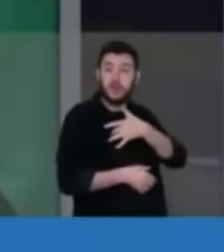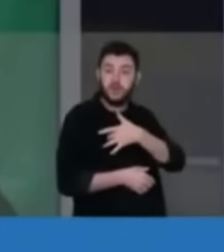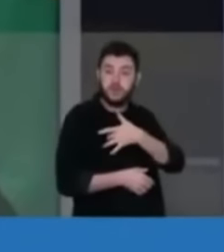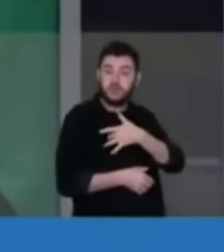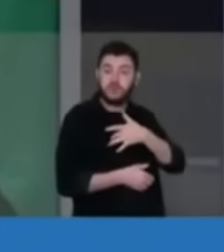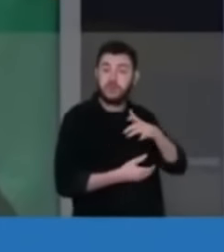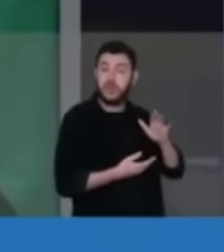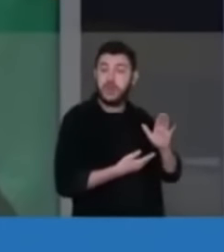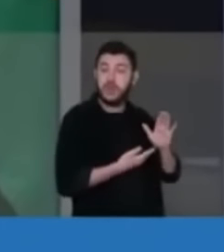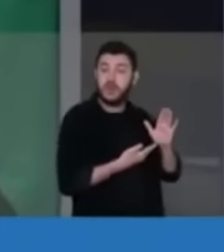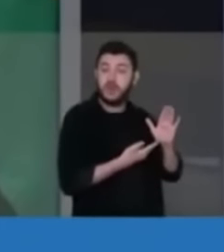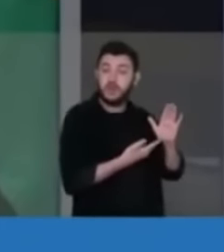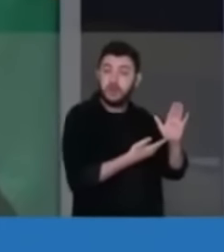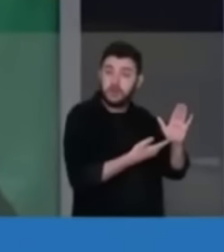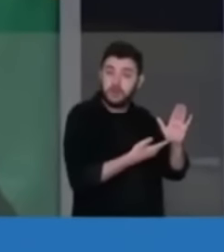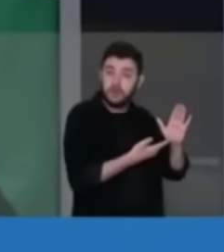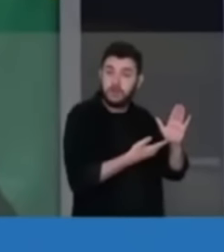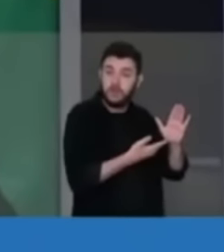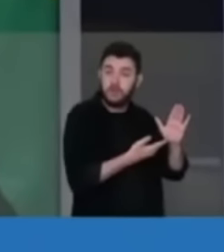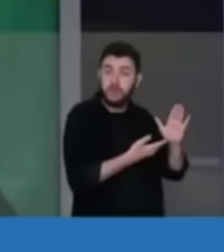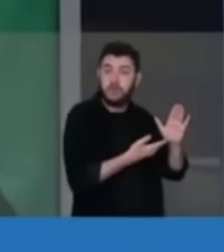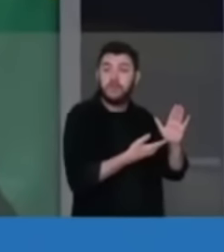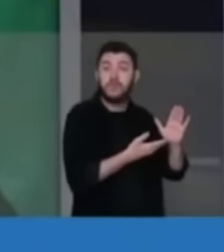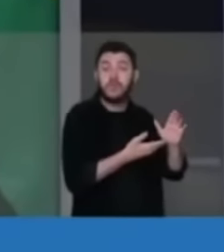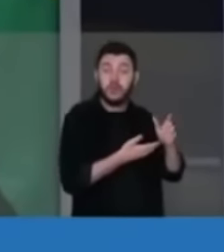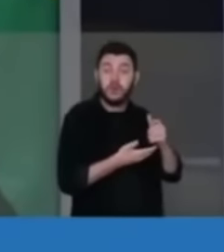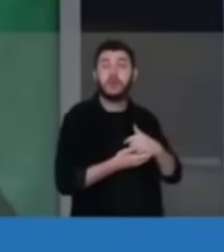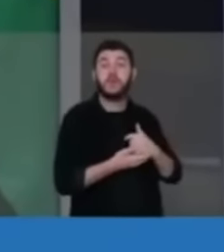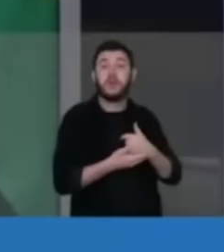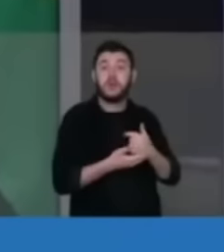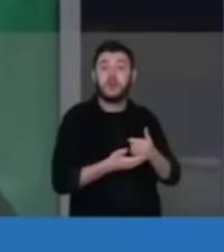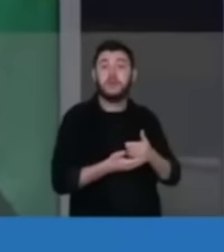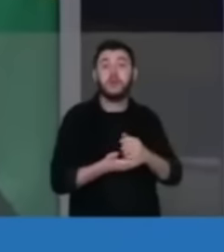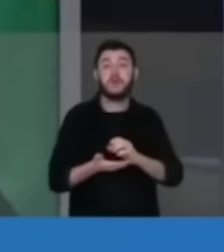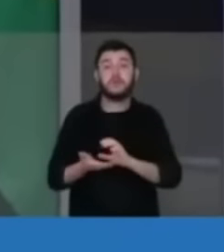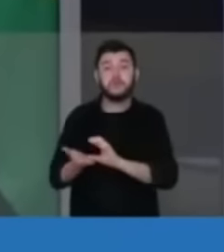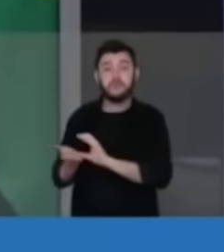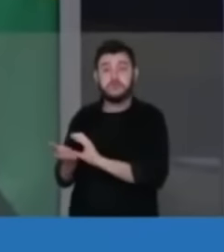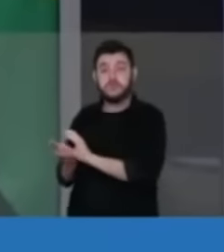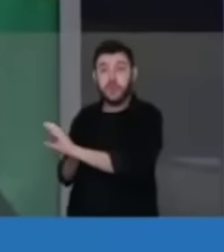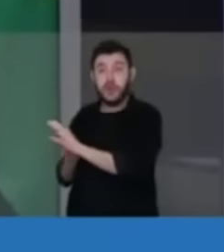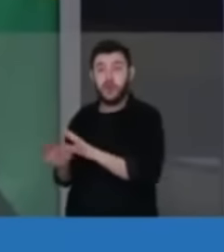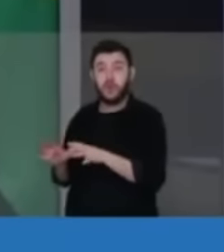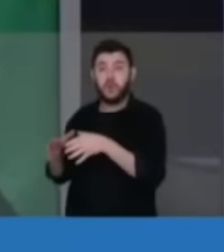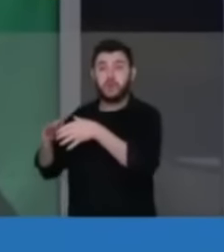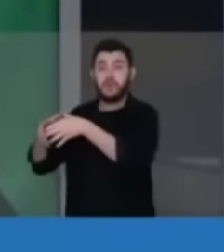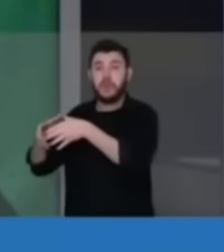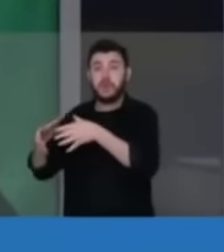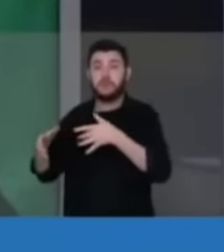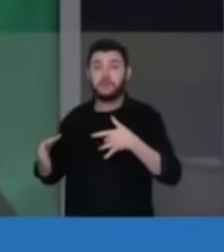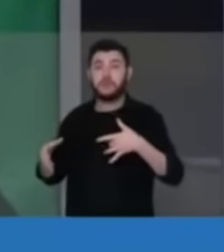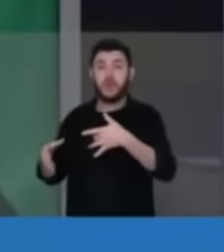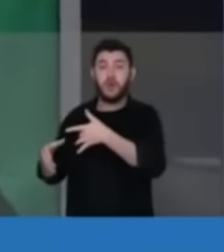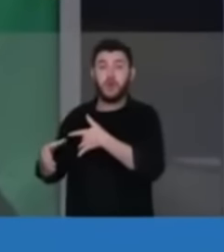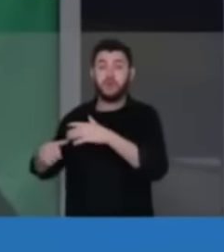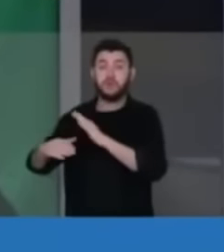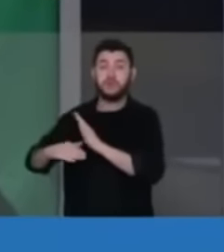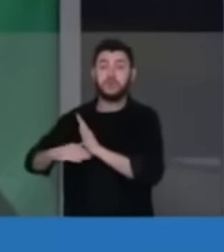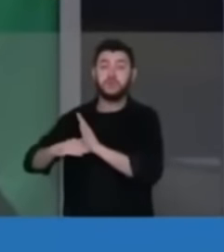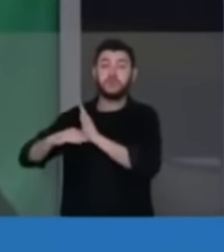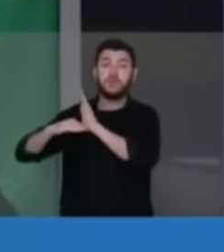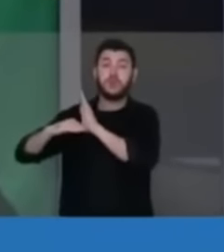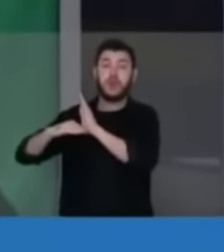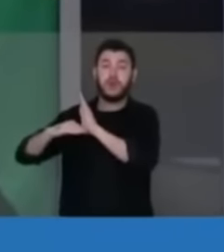por que isso proposta do executivo a pedido das lideranças do